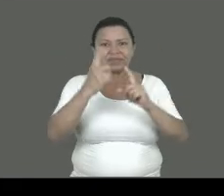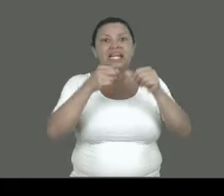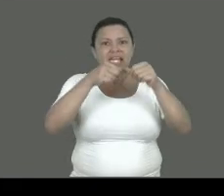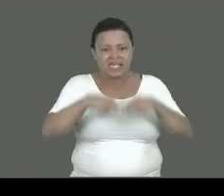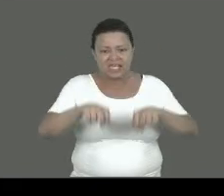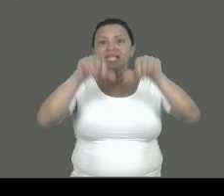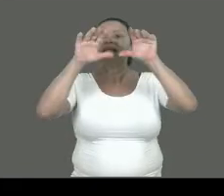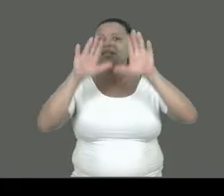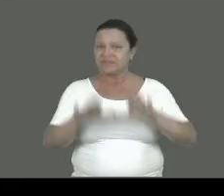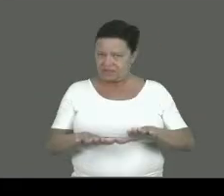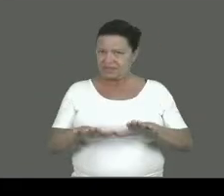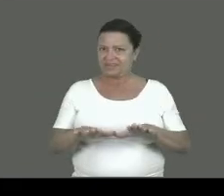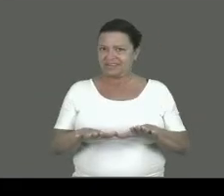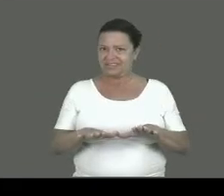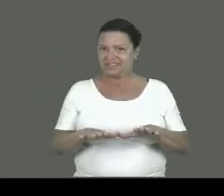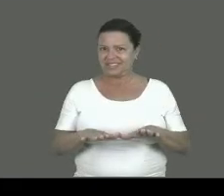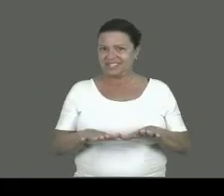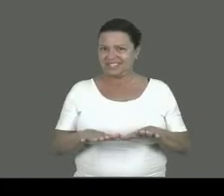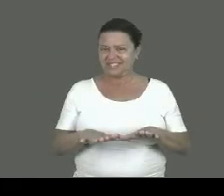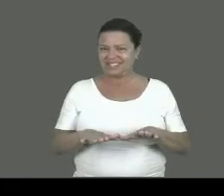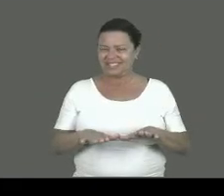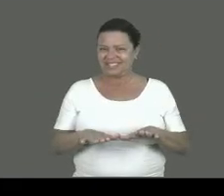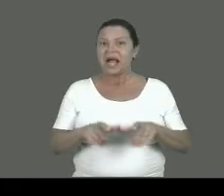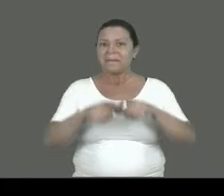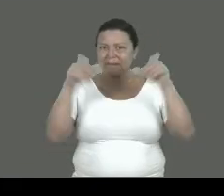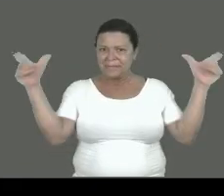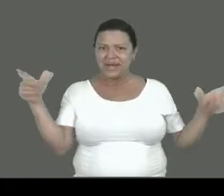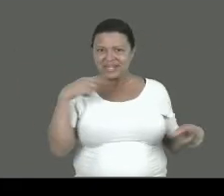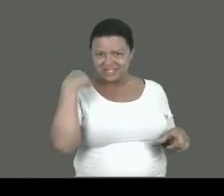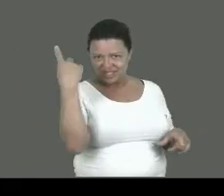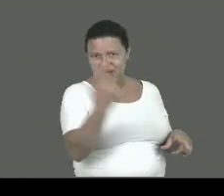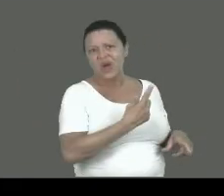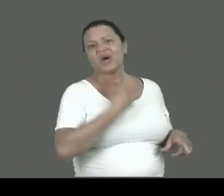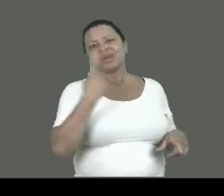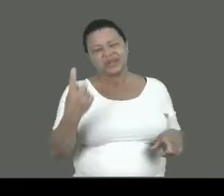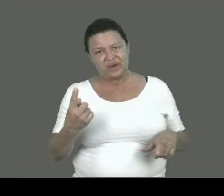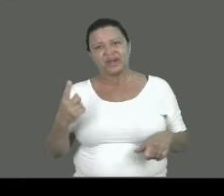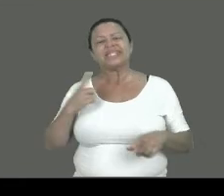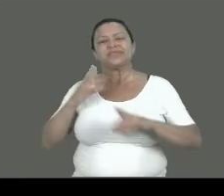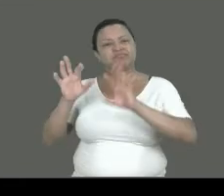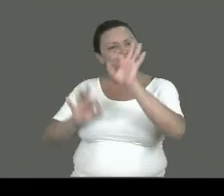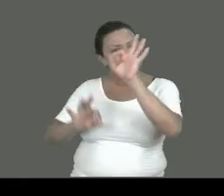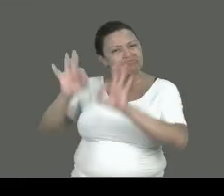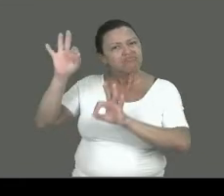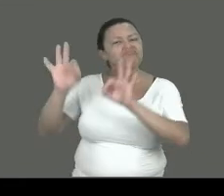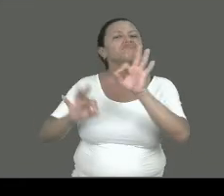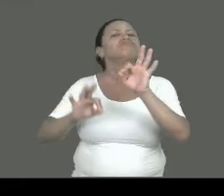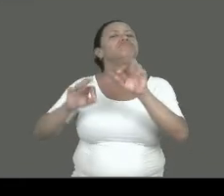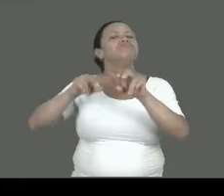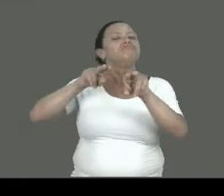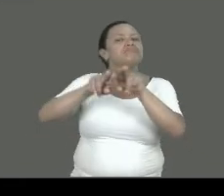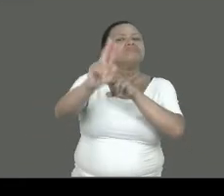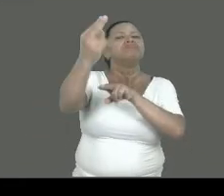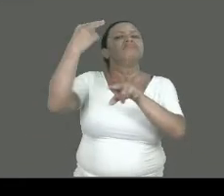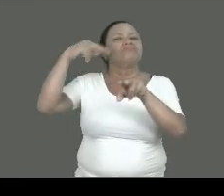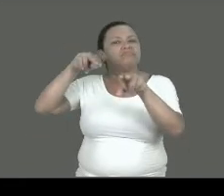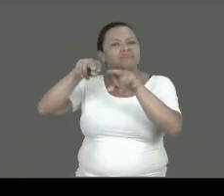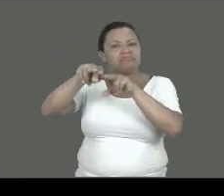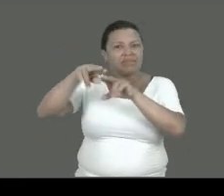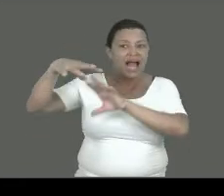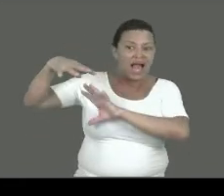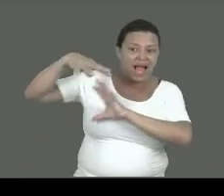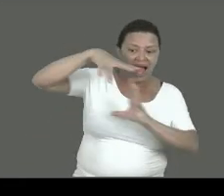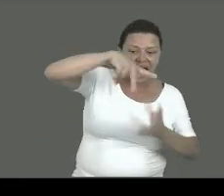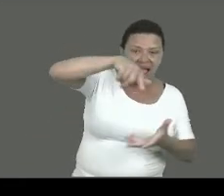ficar, como a maioria de nós, que passou por um planejamento reencarnatório e chega ao